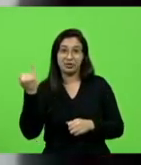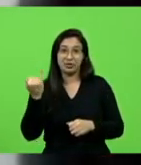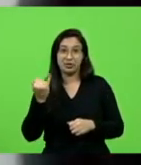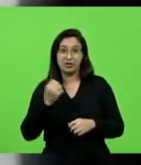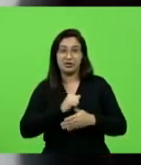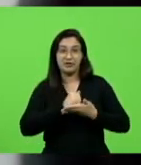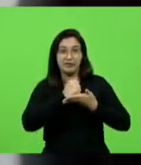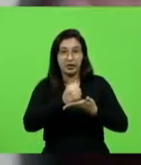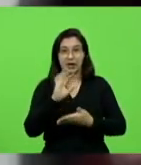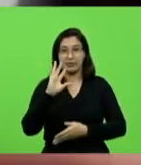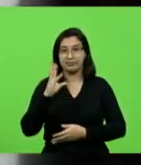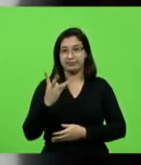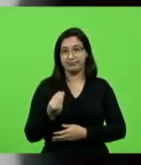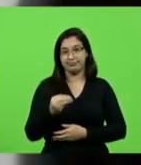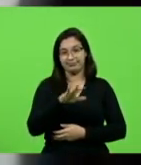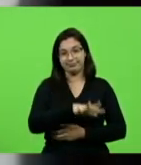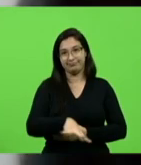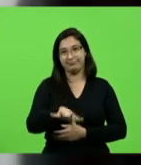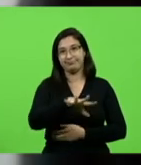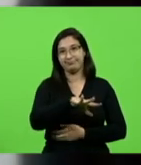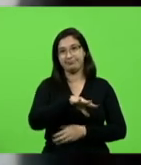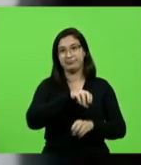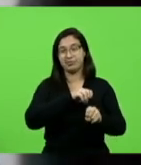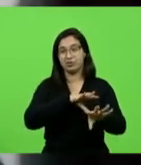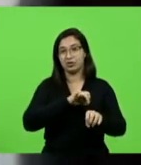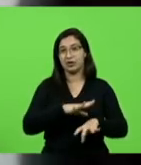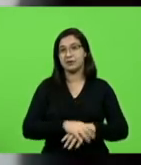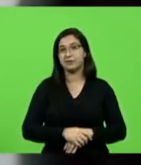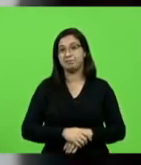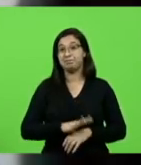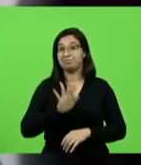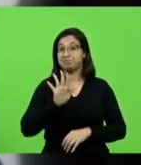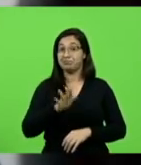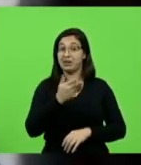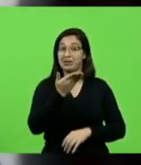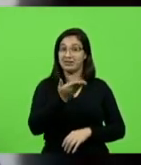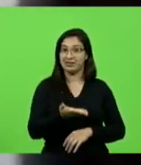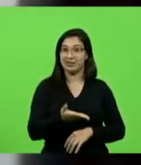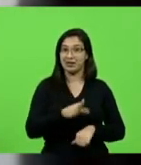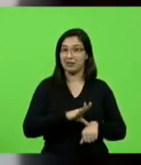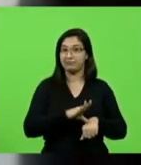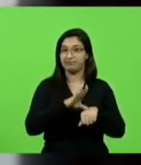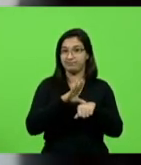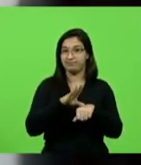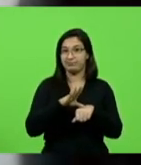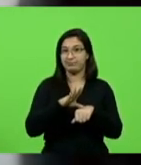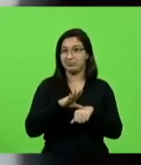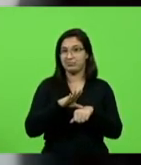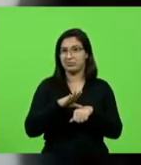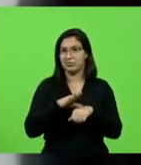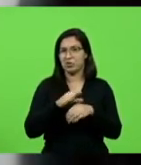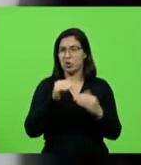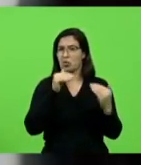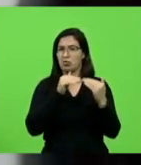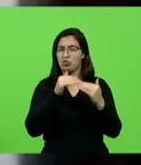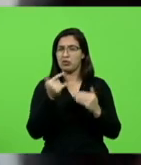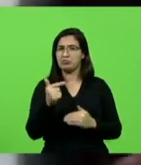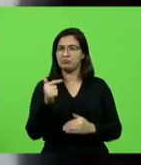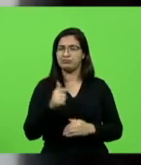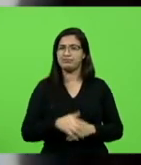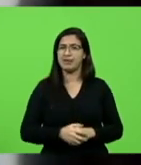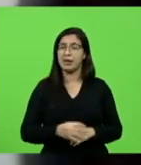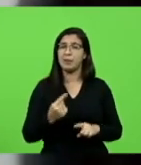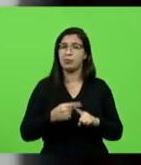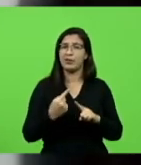na educação. Mas o Constituinte não ficou satisfeito com essa declaração genérica, porque lá